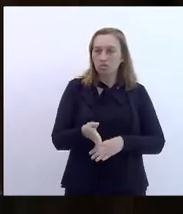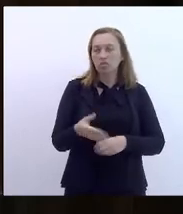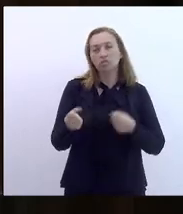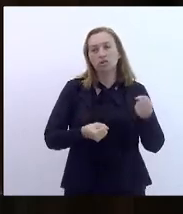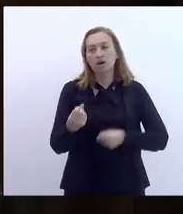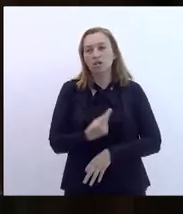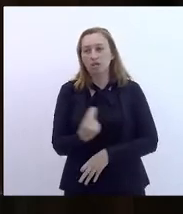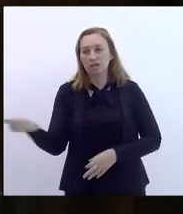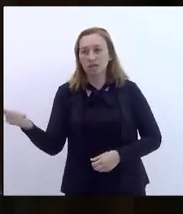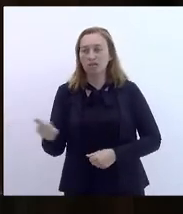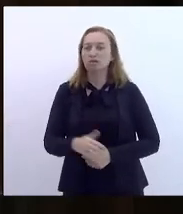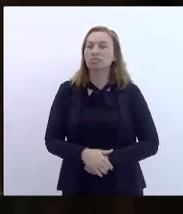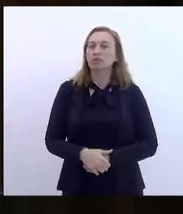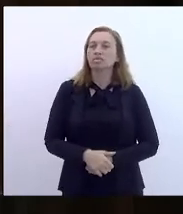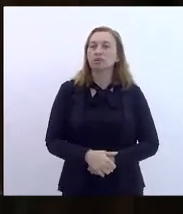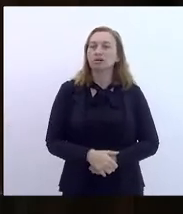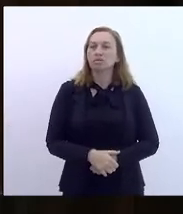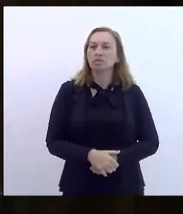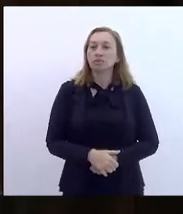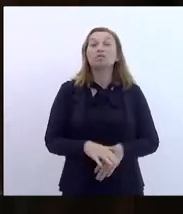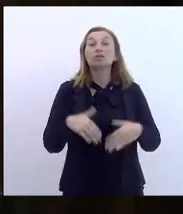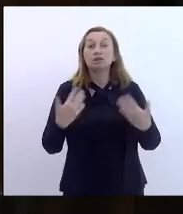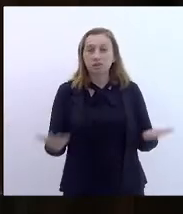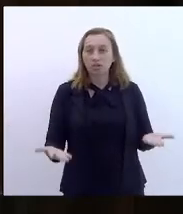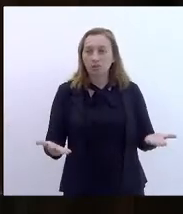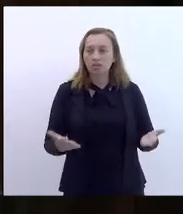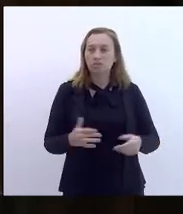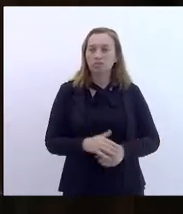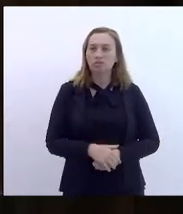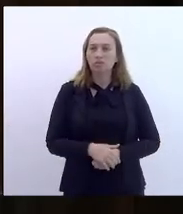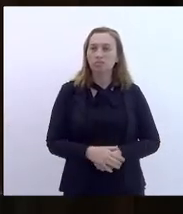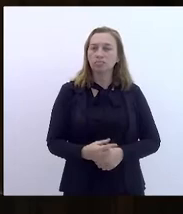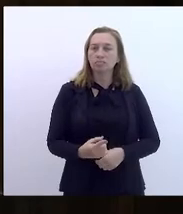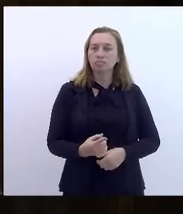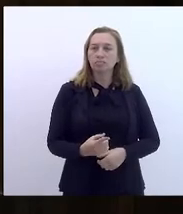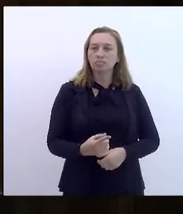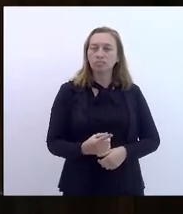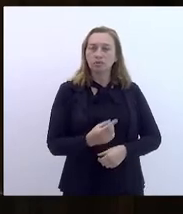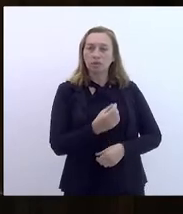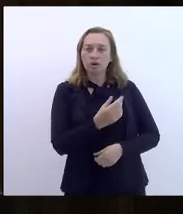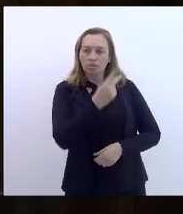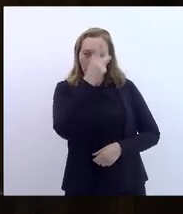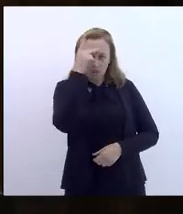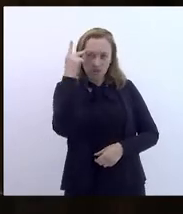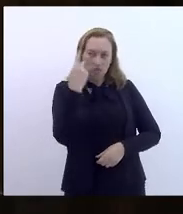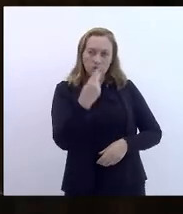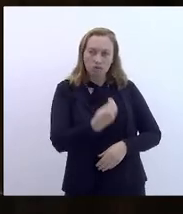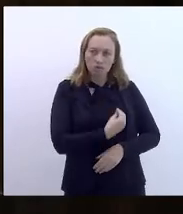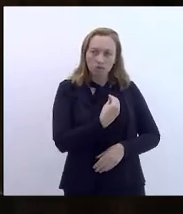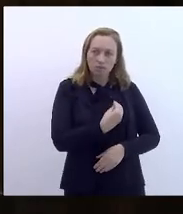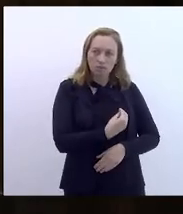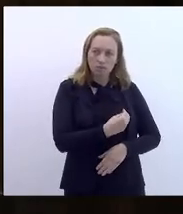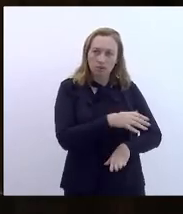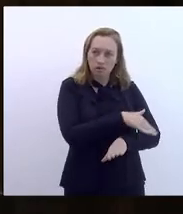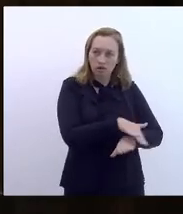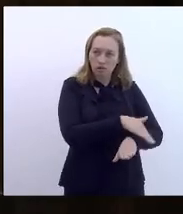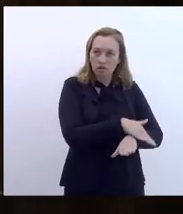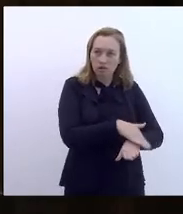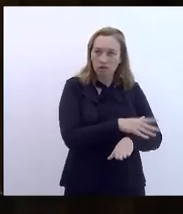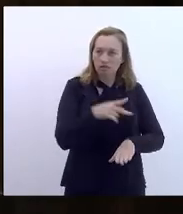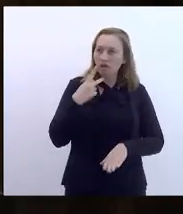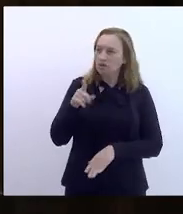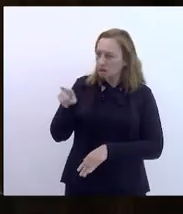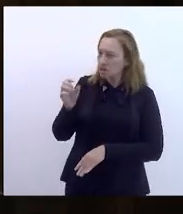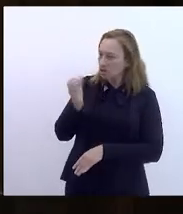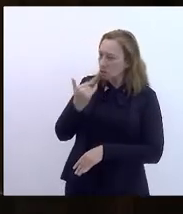embora bom então morador de olho por outro disse você já almoçou hoje ele